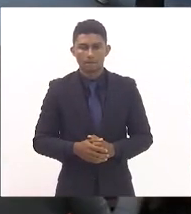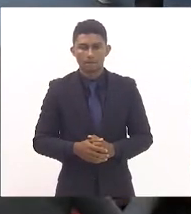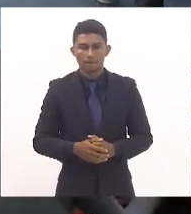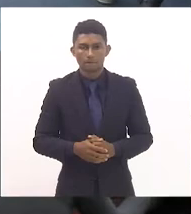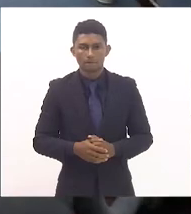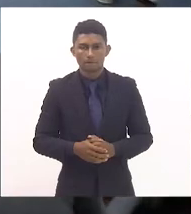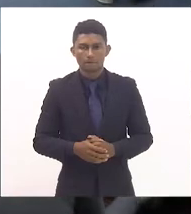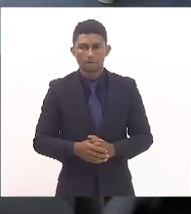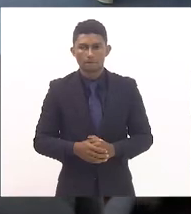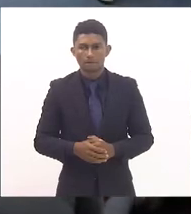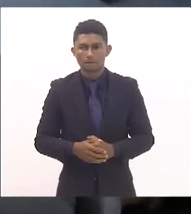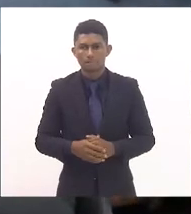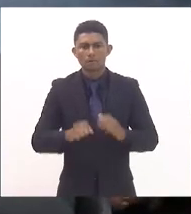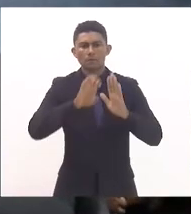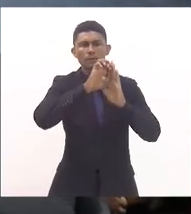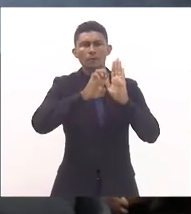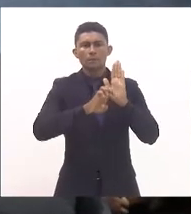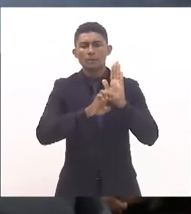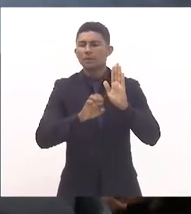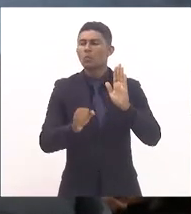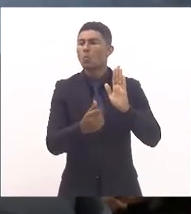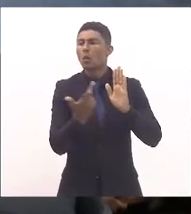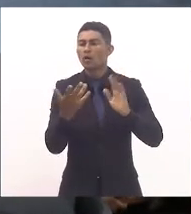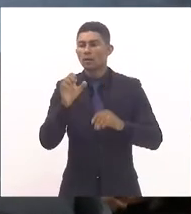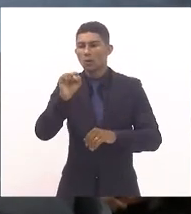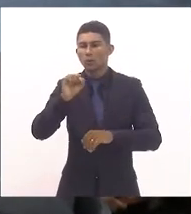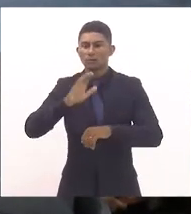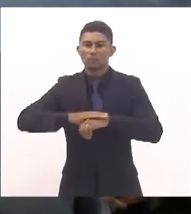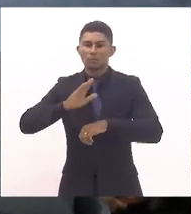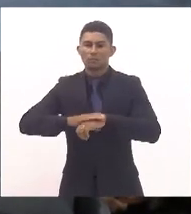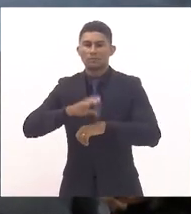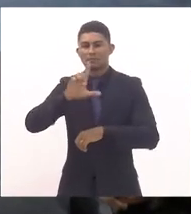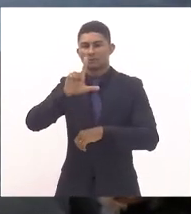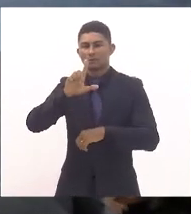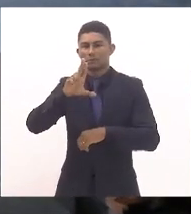Tem quanta? Tem 8 emendas da Lucinha. É?